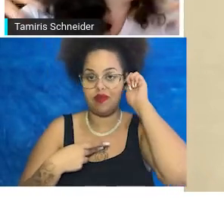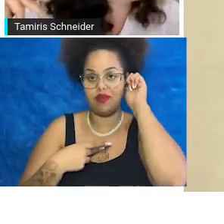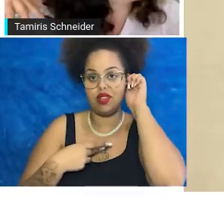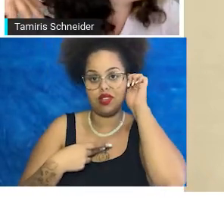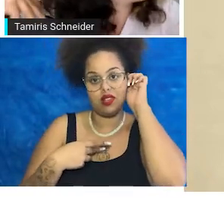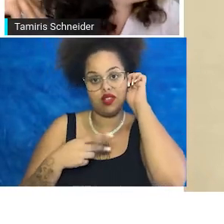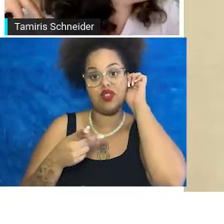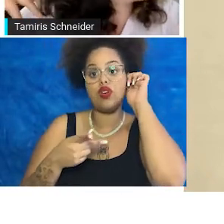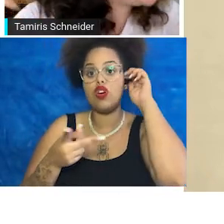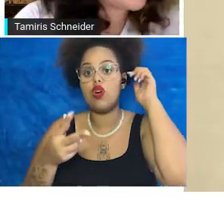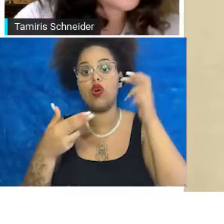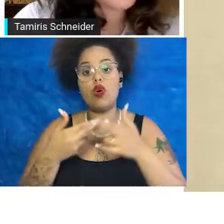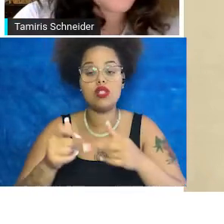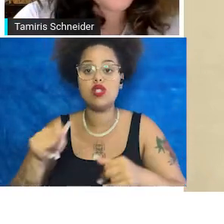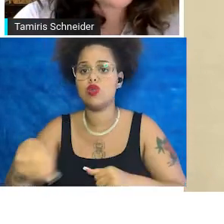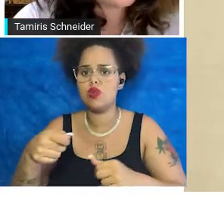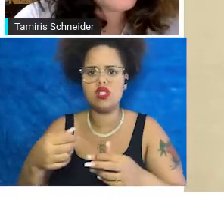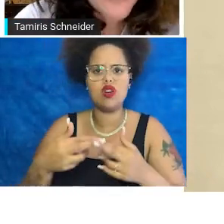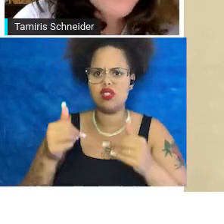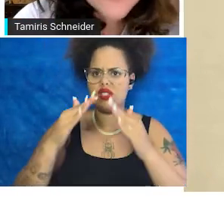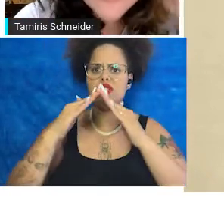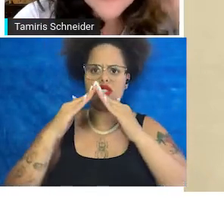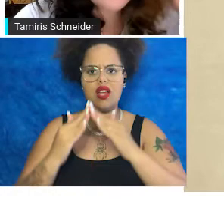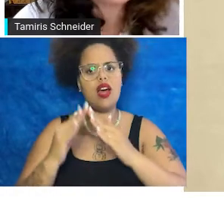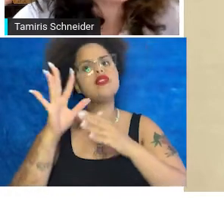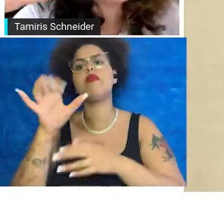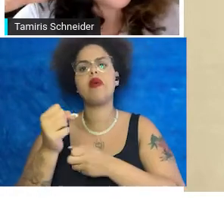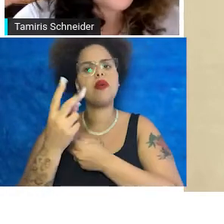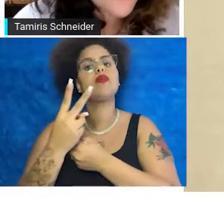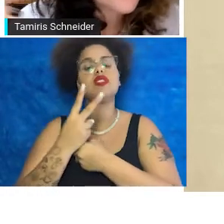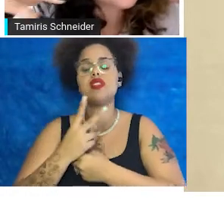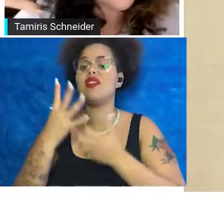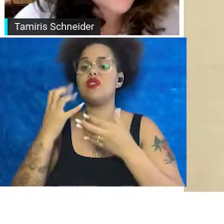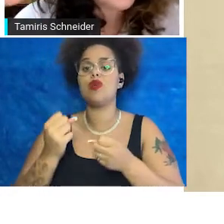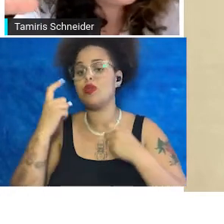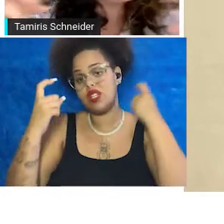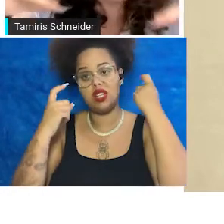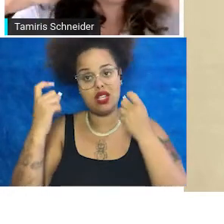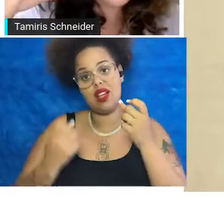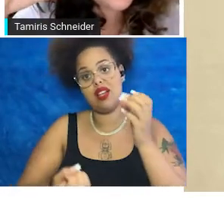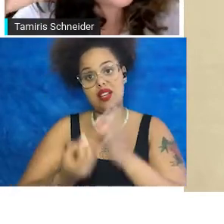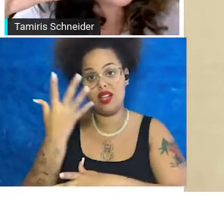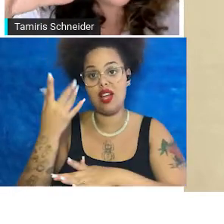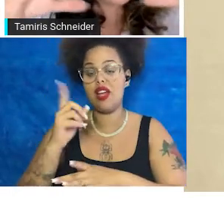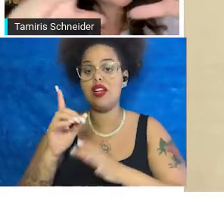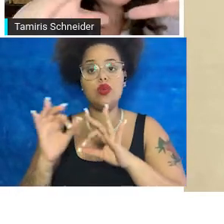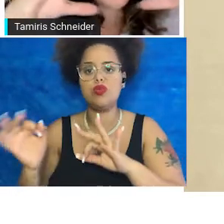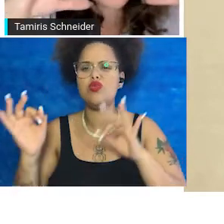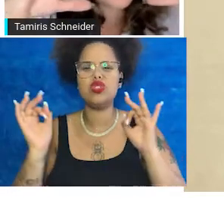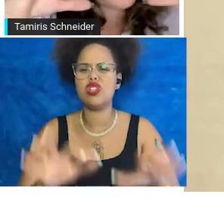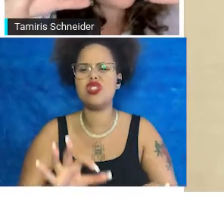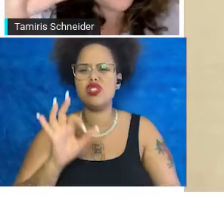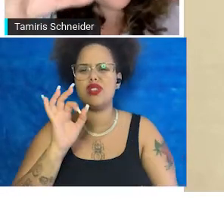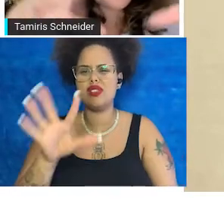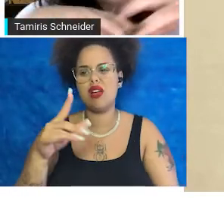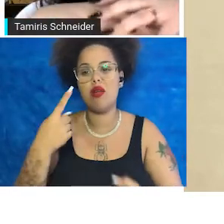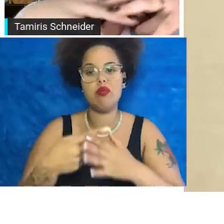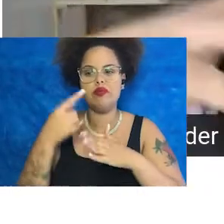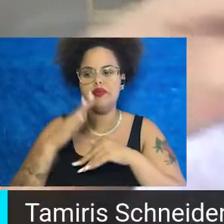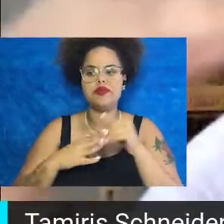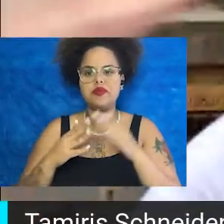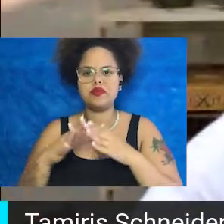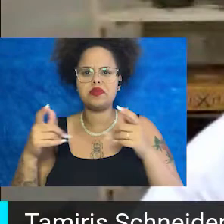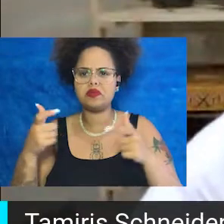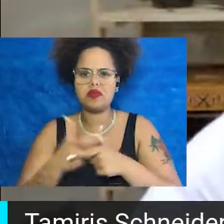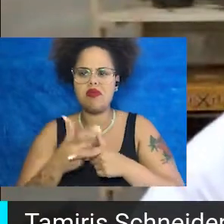cozinha, coisas de casa mesmo. Pega emprestado, vamos tentar criar. Não deixa, só porque é uma produção pequena, a coisa